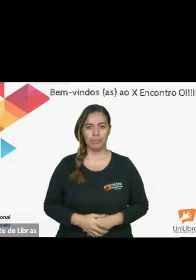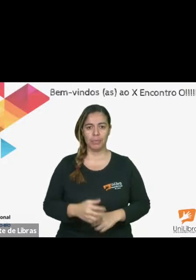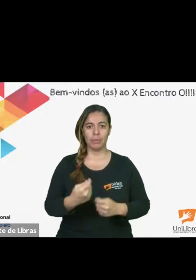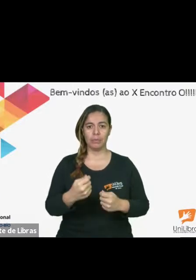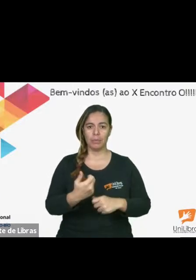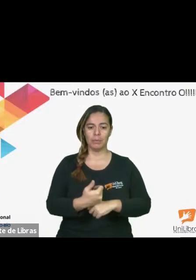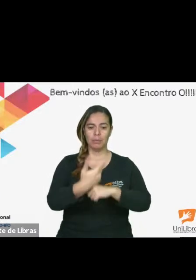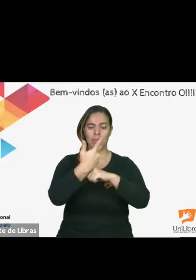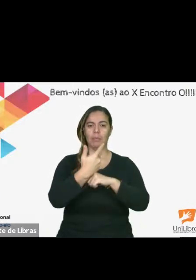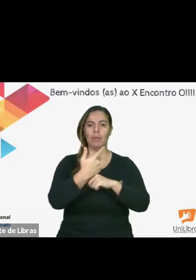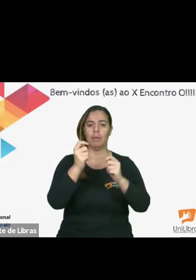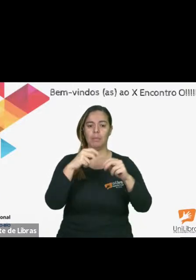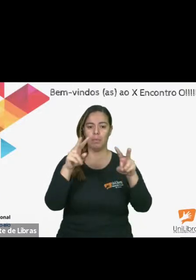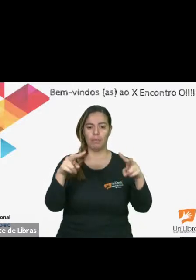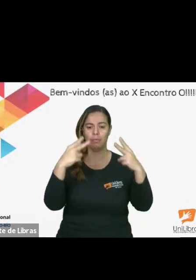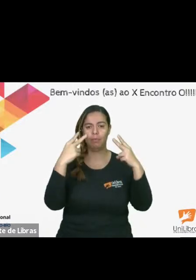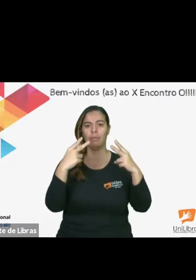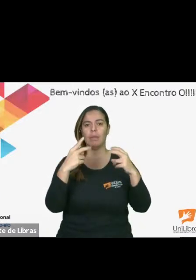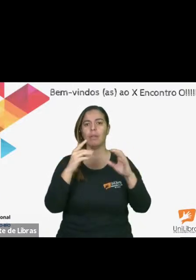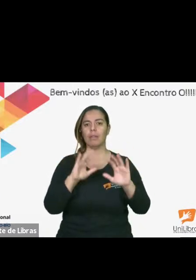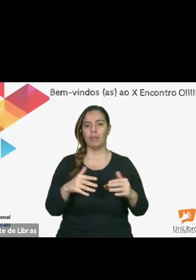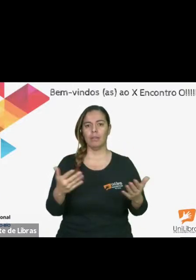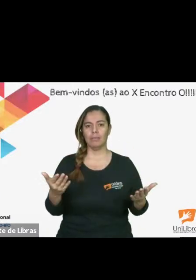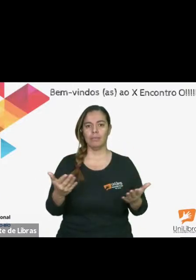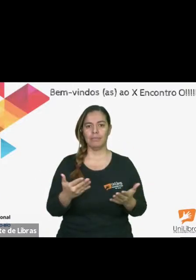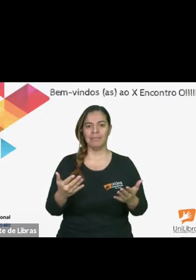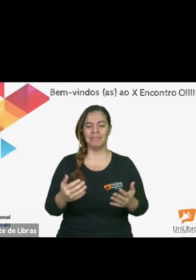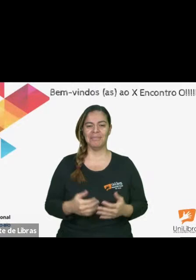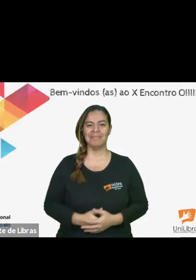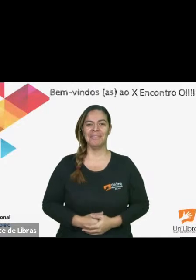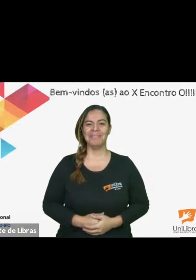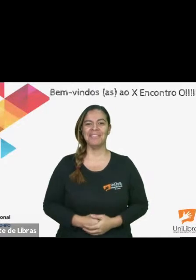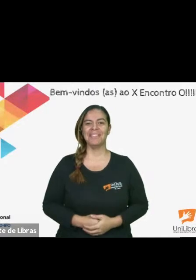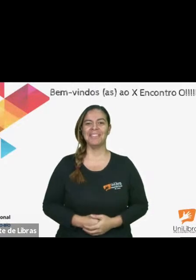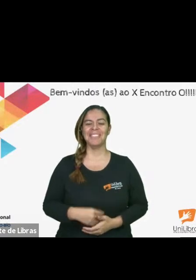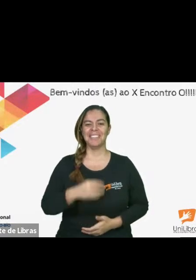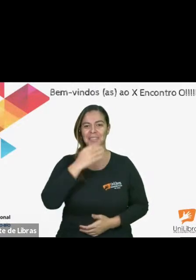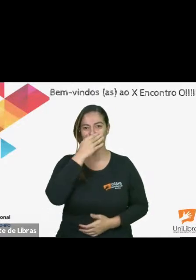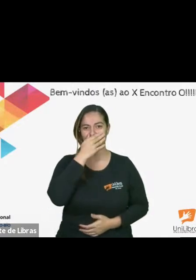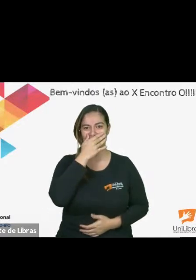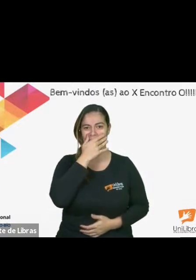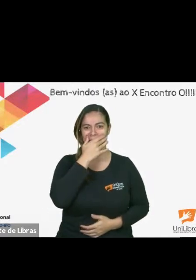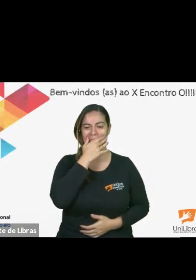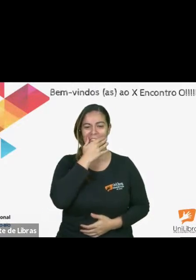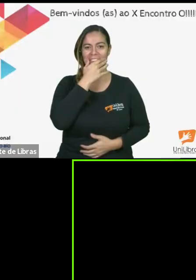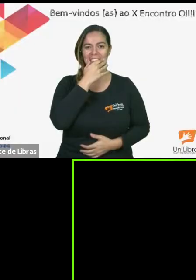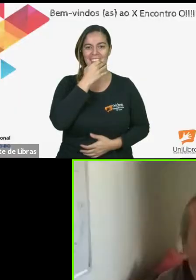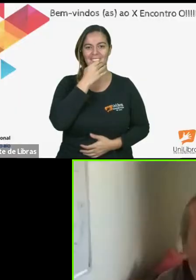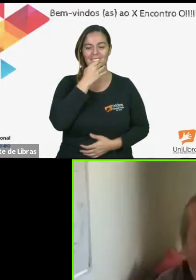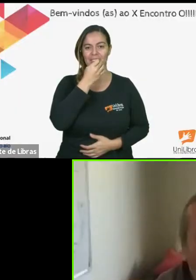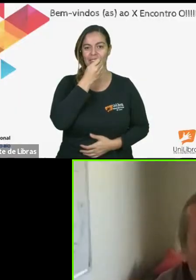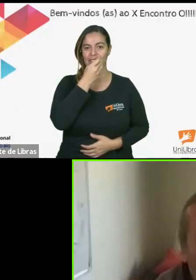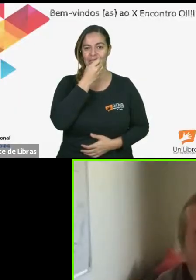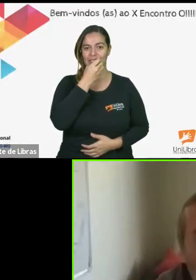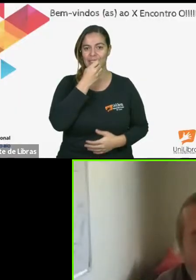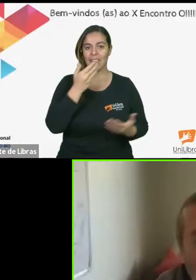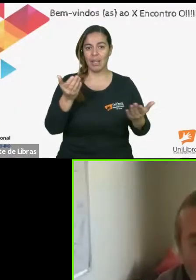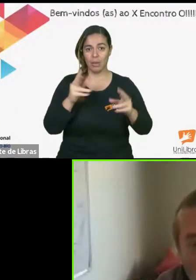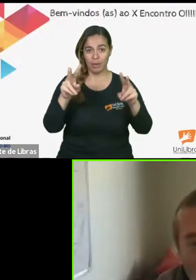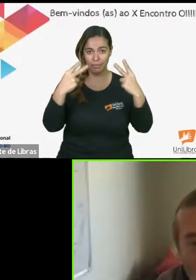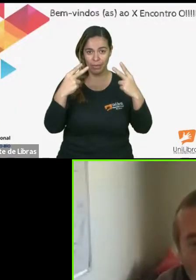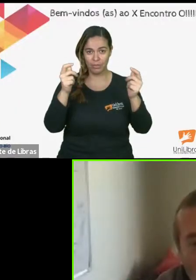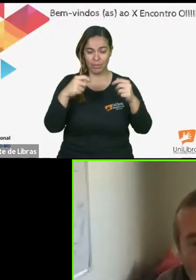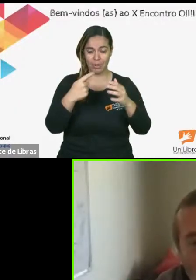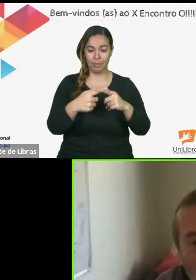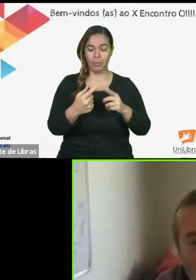que te puedan ver. Porque la ahora sí, ahora sí, ahora sí puedo. Ahora puedo. Ahora me ven, porque antes